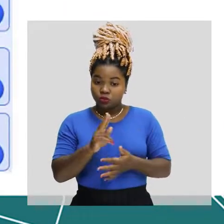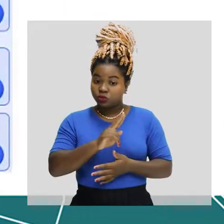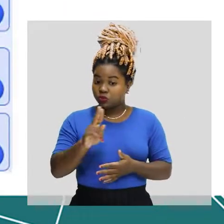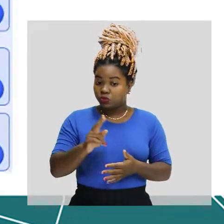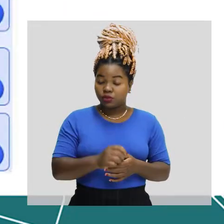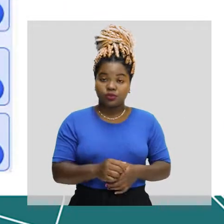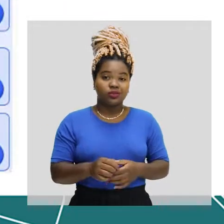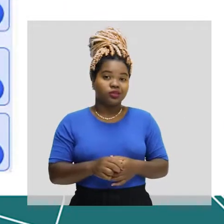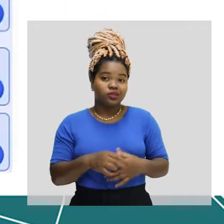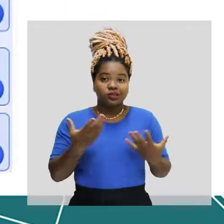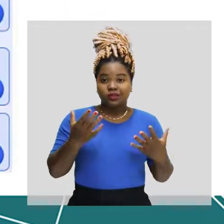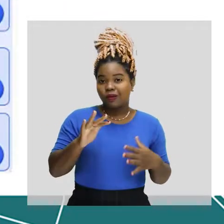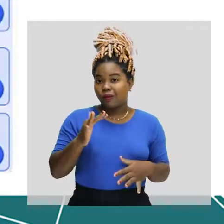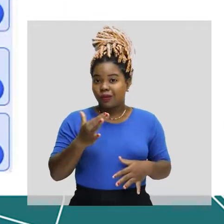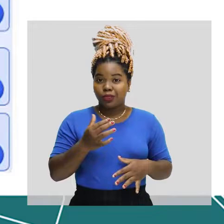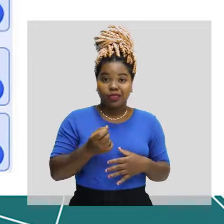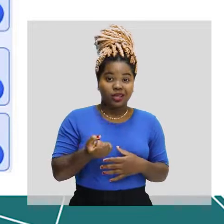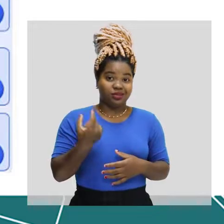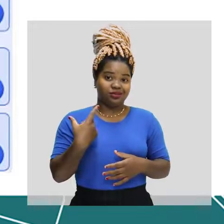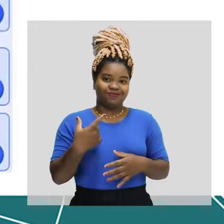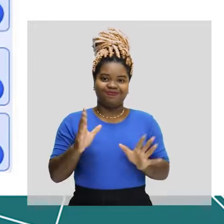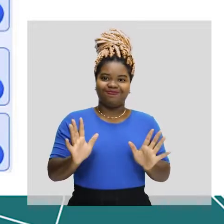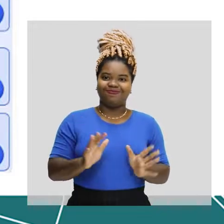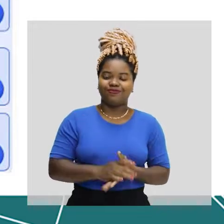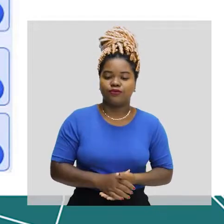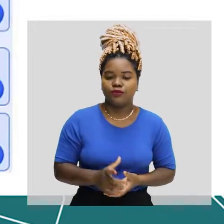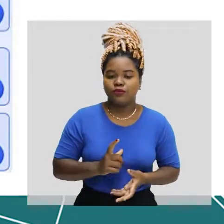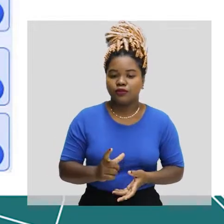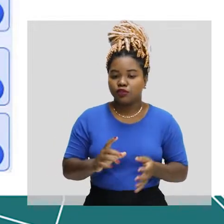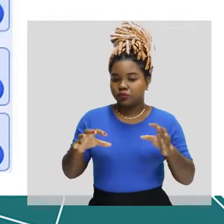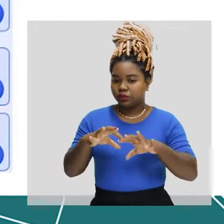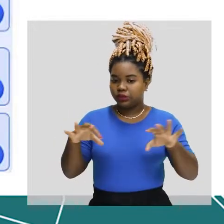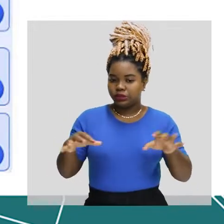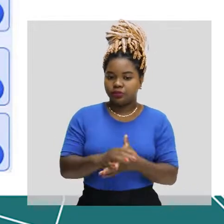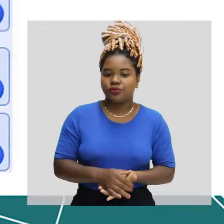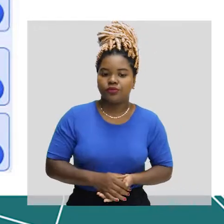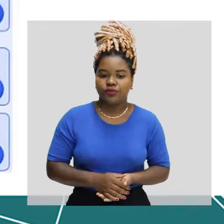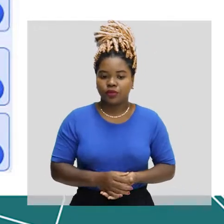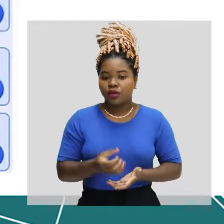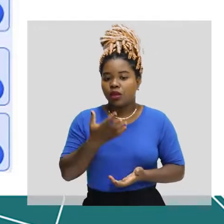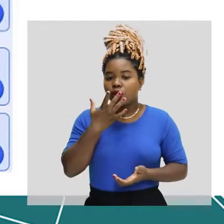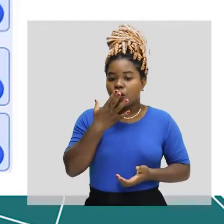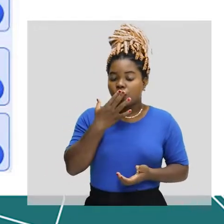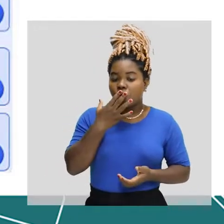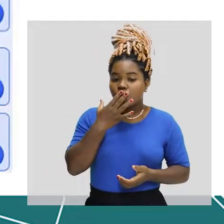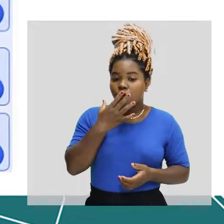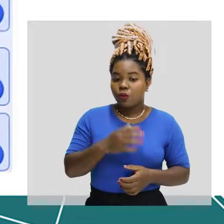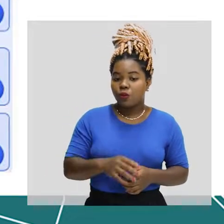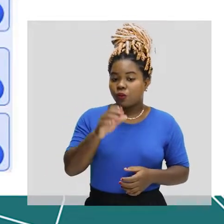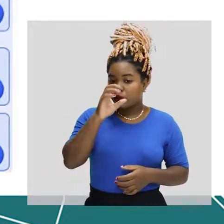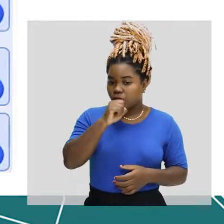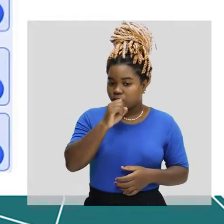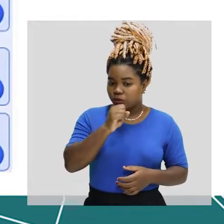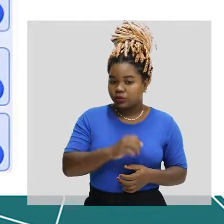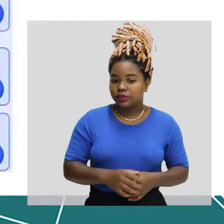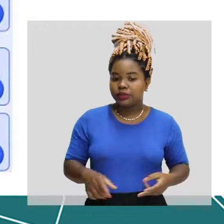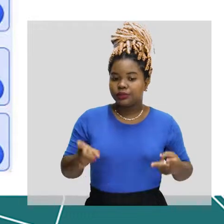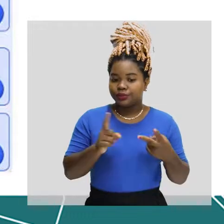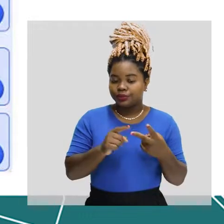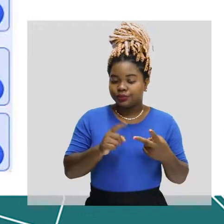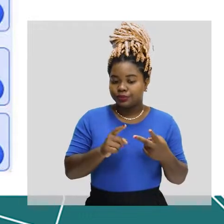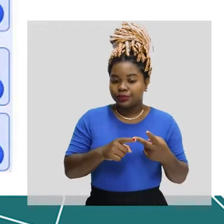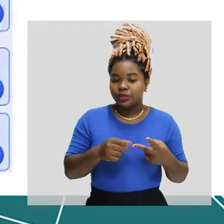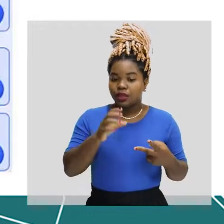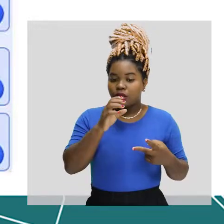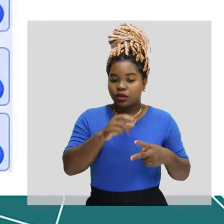pouco estranhos, certo? Então nós temos a seguinte divisão, ó. Nós temos a divisão dos quarks, dos leptons e